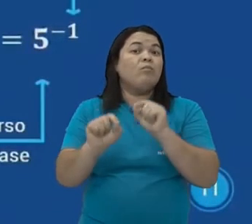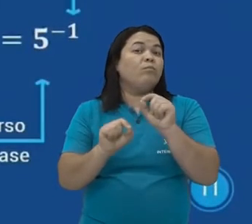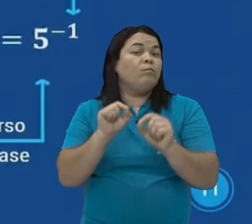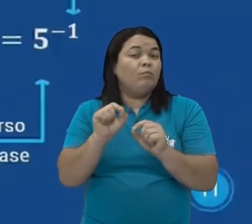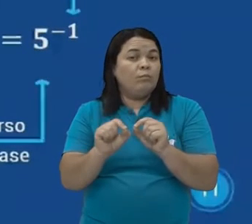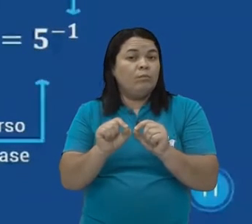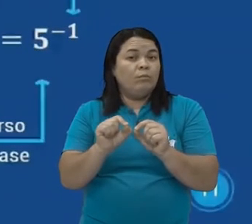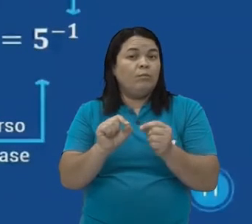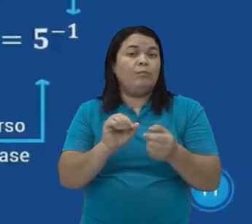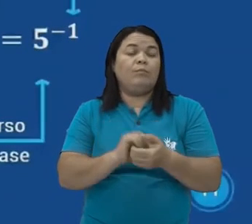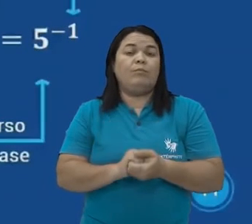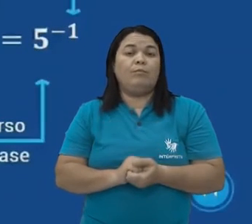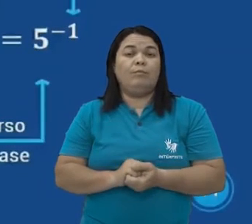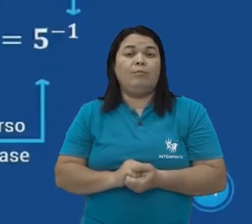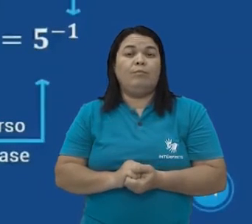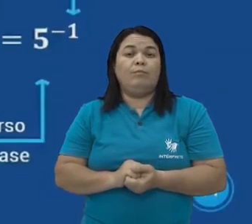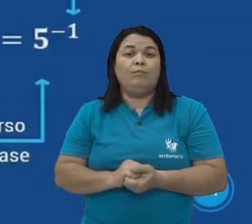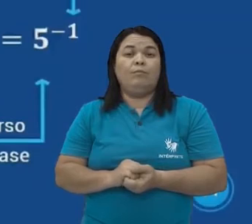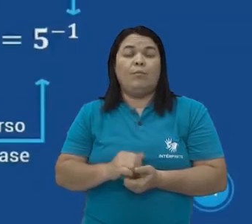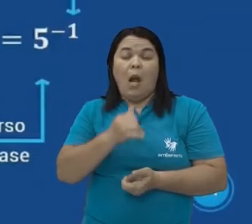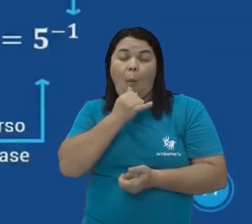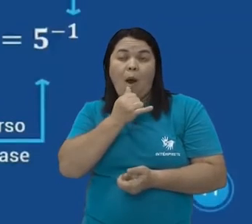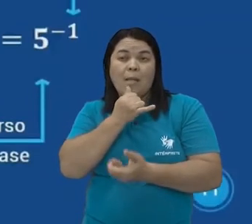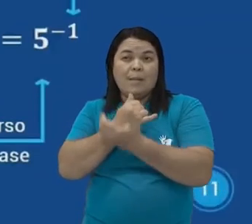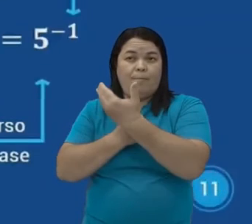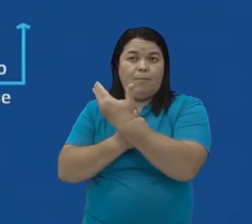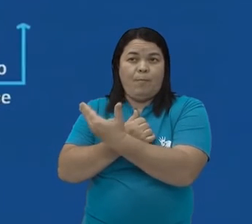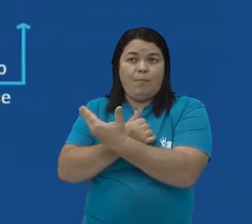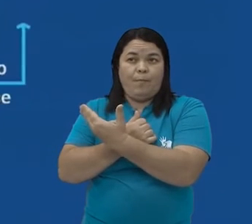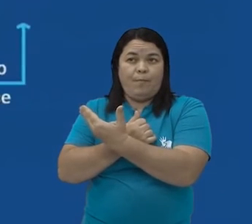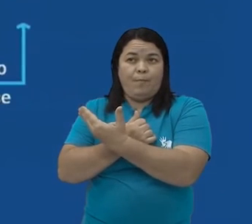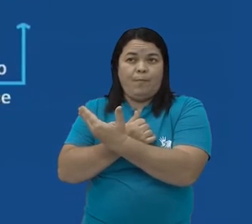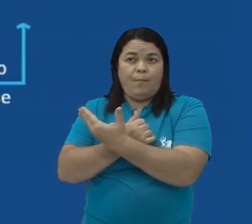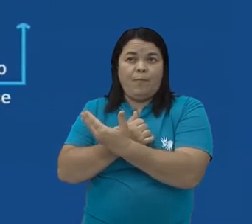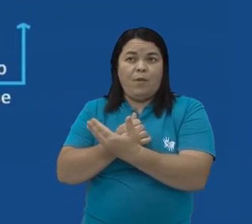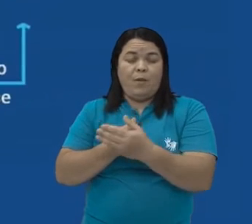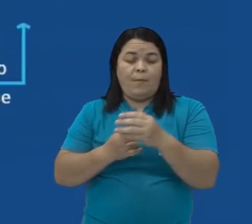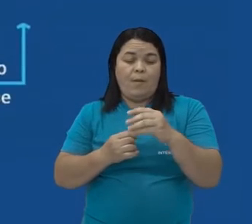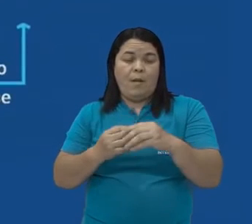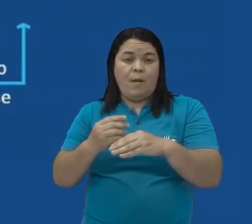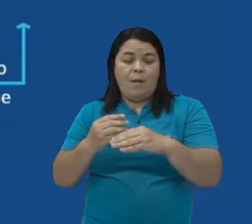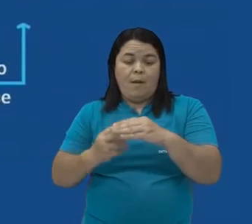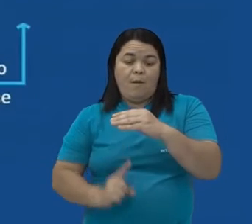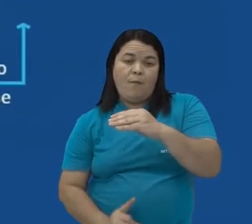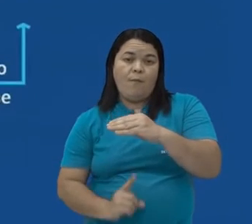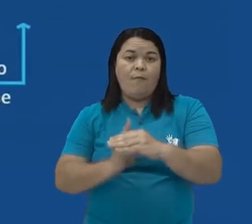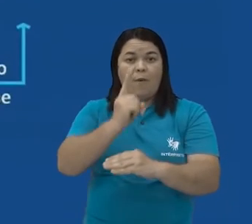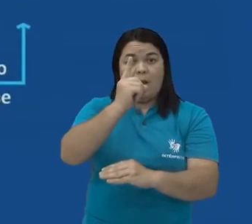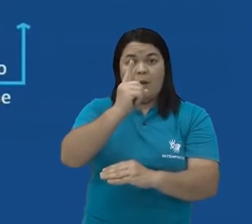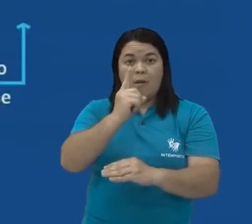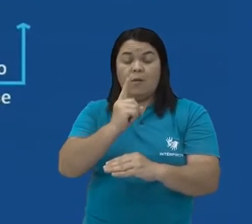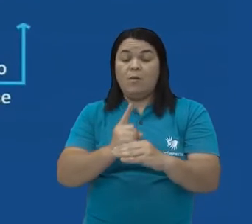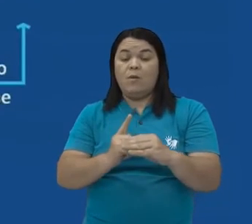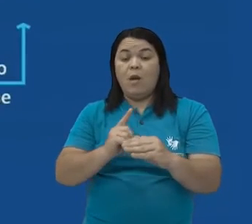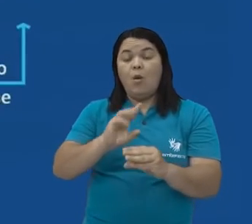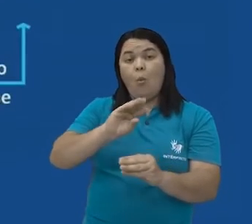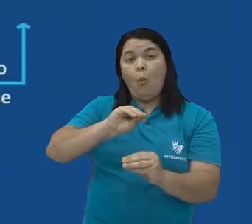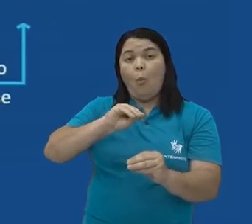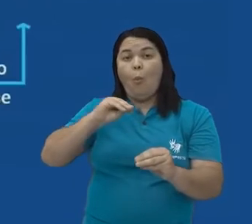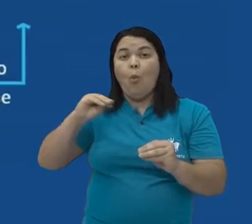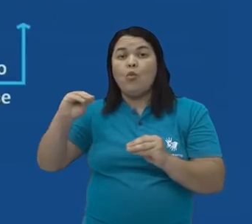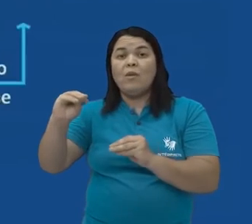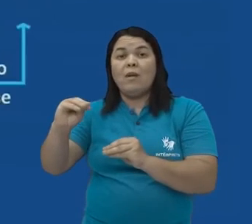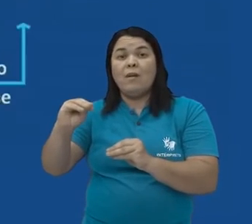seguinte, eu tenho um exemplo onde eu tenho a fração e eu quero transformar essa fração em